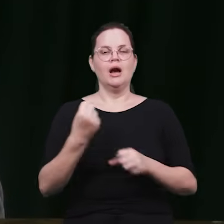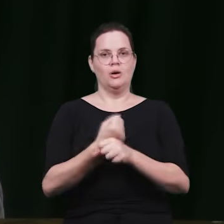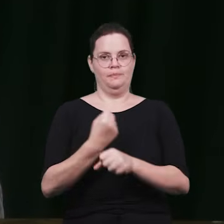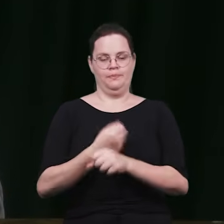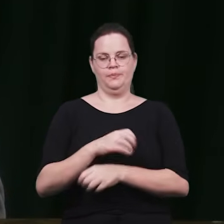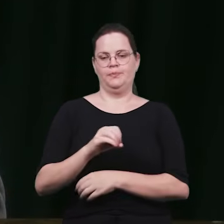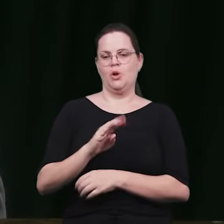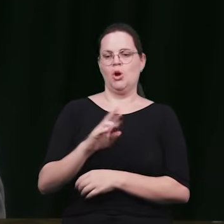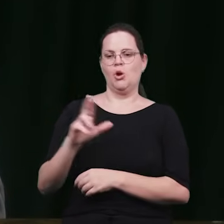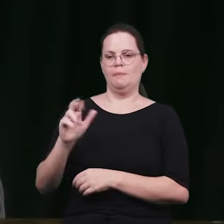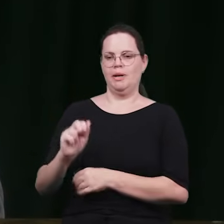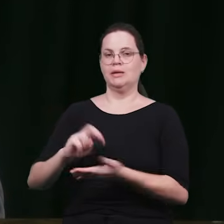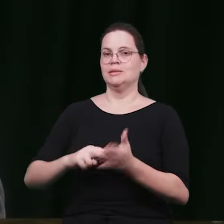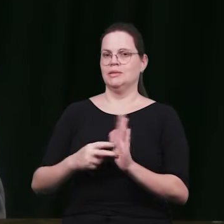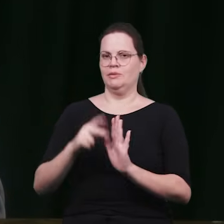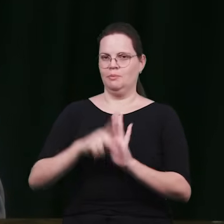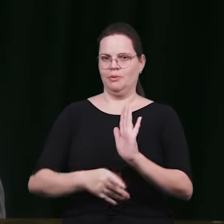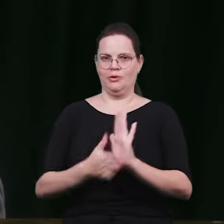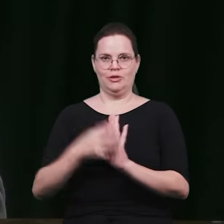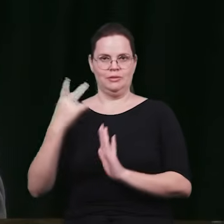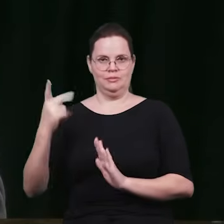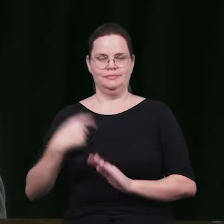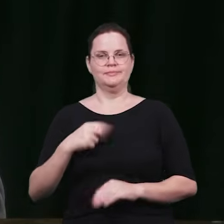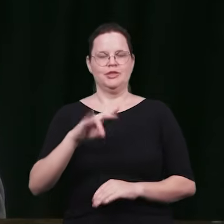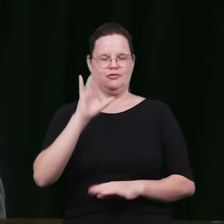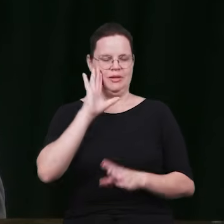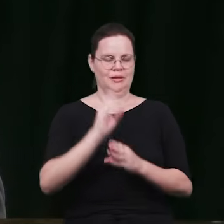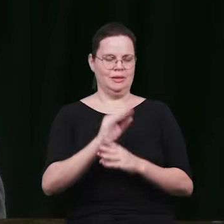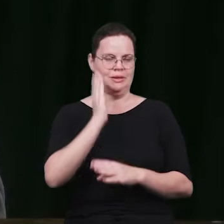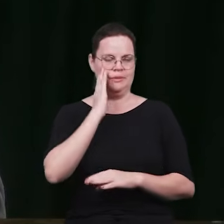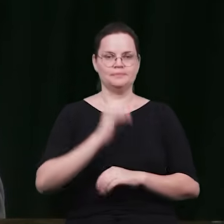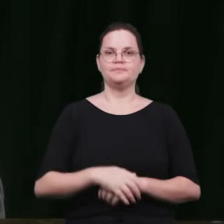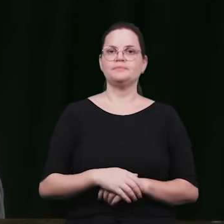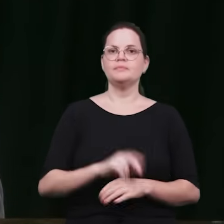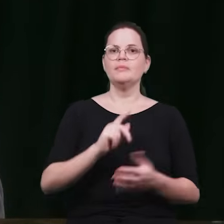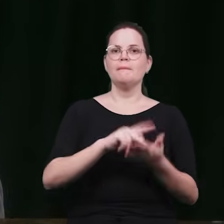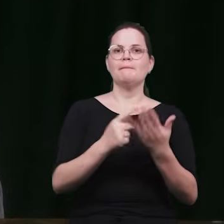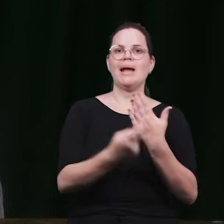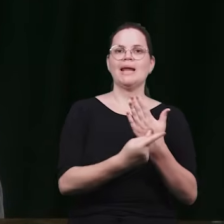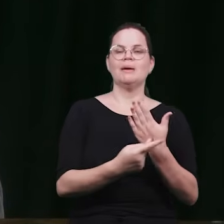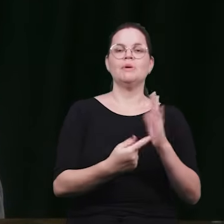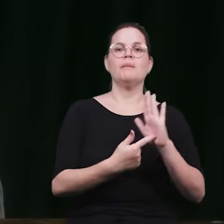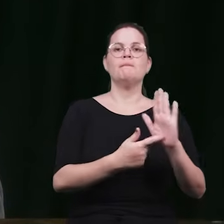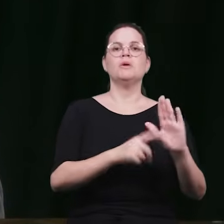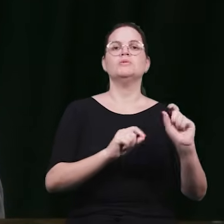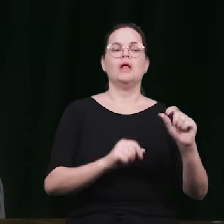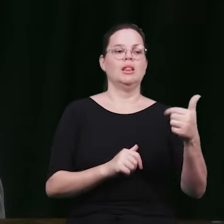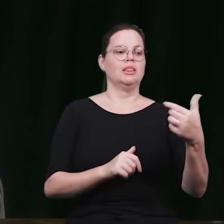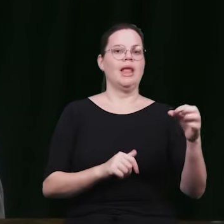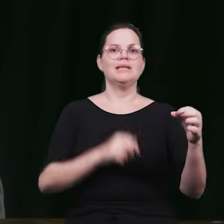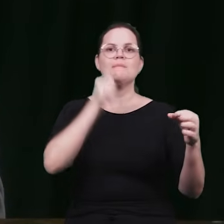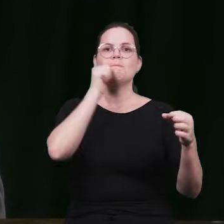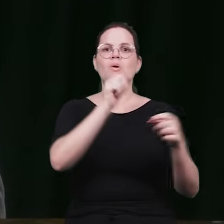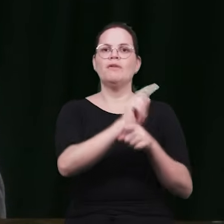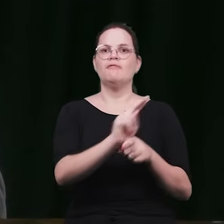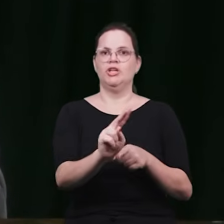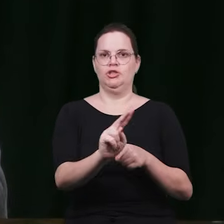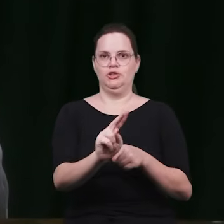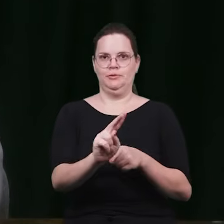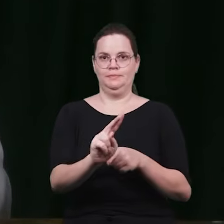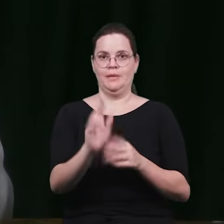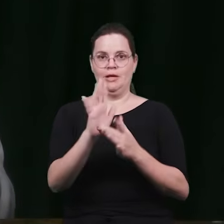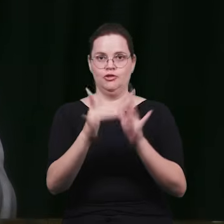isso. Na parábola das 10 virgens, o Senhor diz assim: porque o reino dos céus é